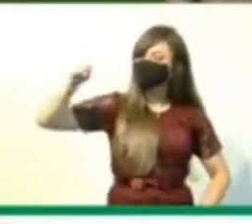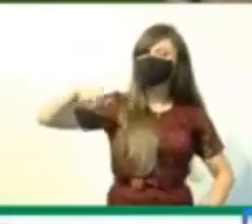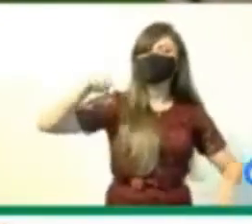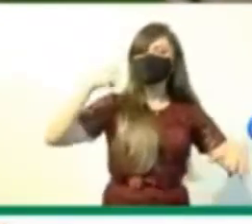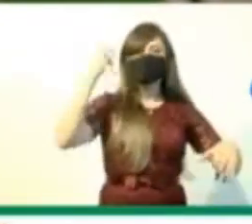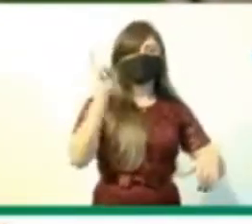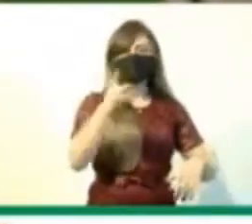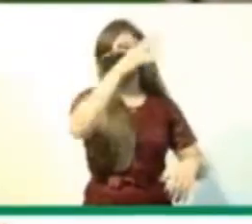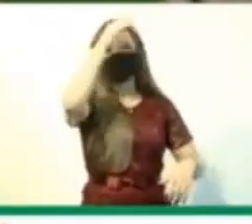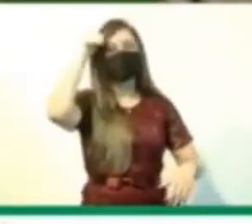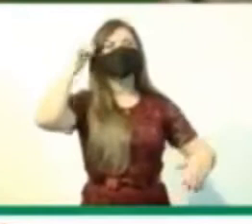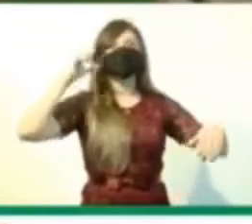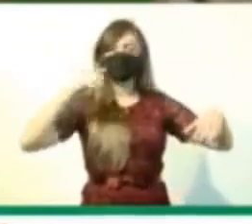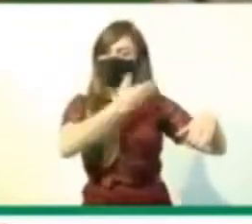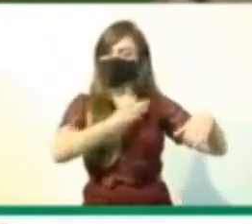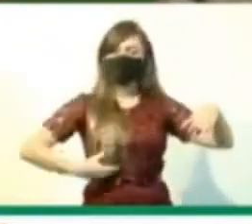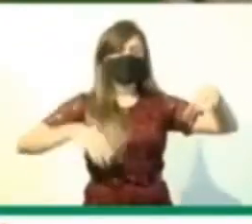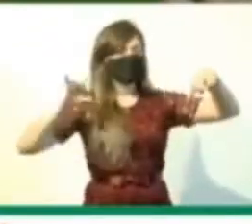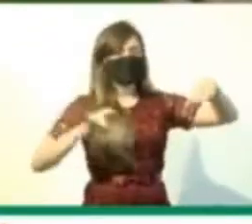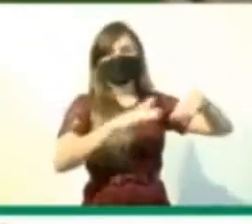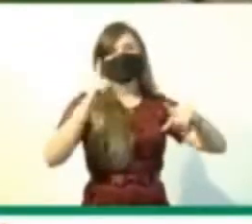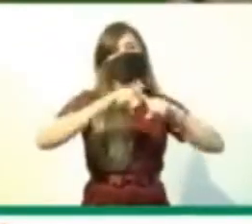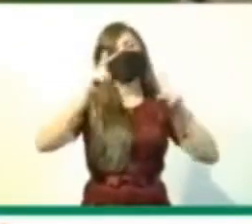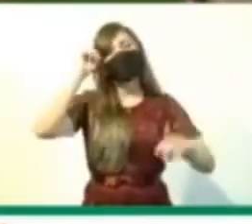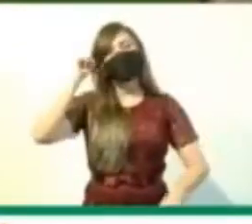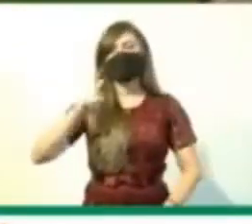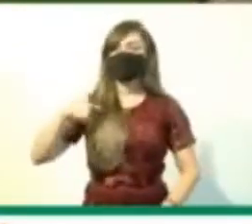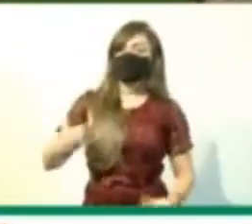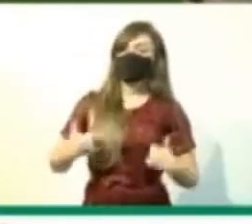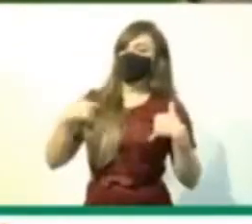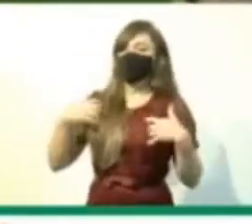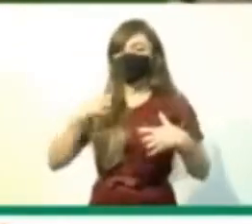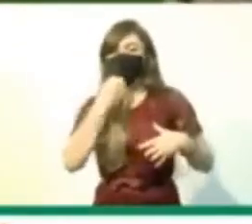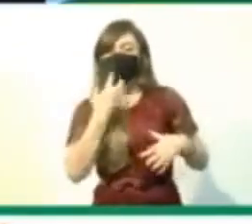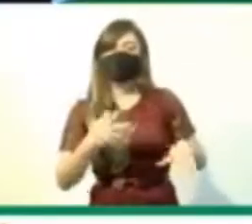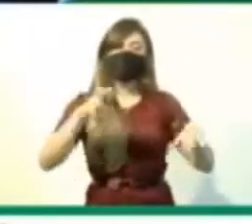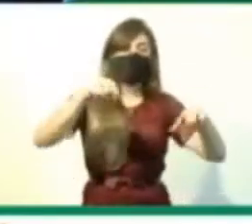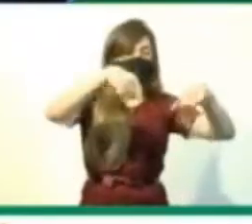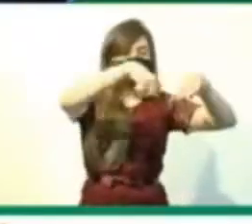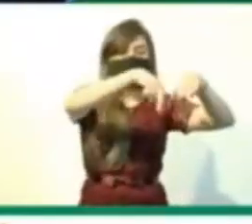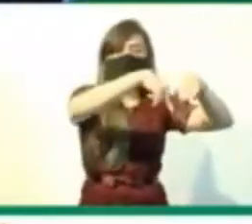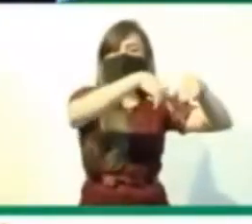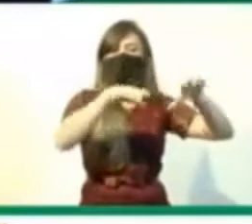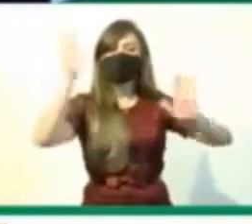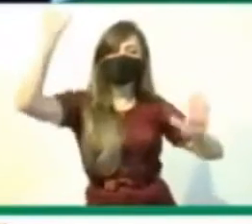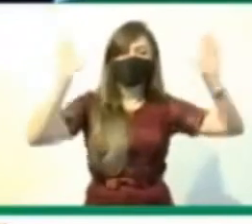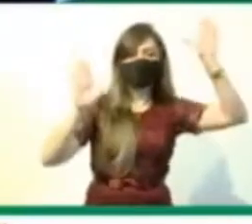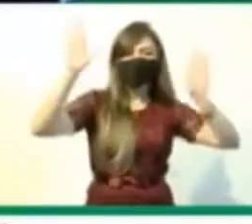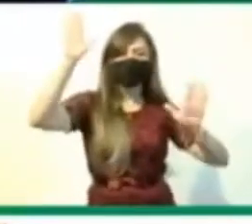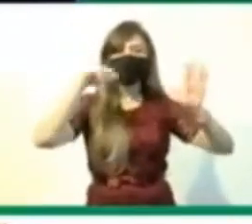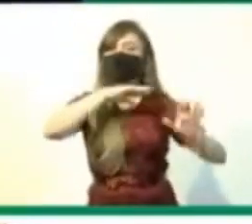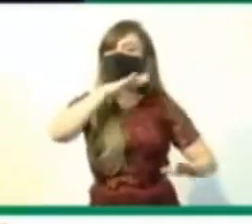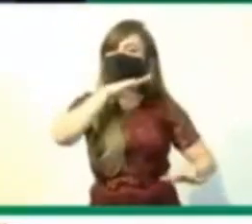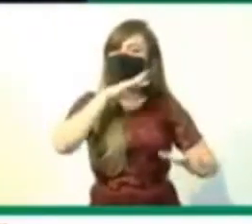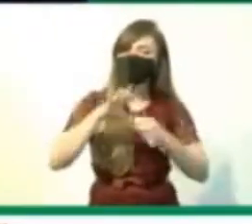Sempre foi o governador, né, Thiago? Não sei se é porque eu sou bom de bola, porque se o goleiro é ruim, deixa a bola passar. Mas a